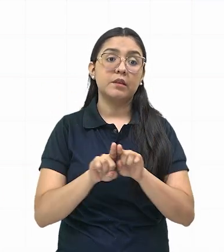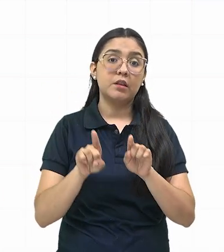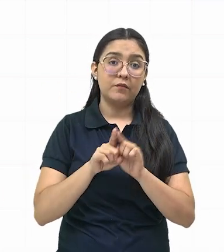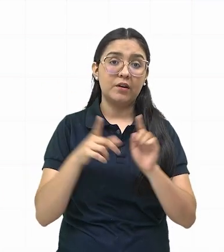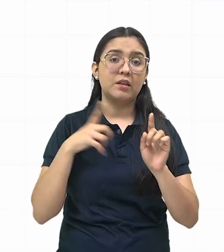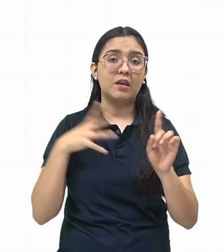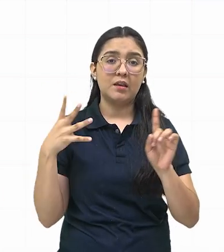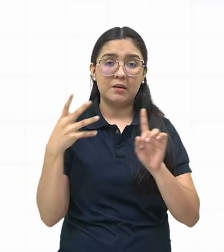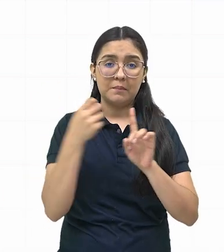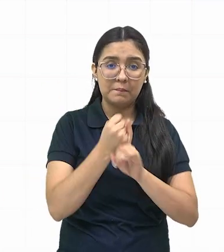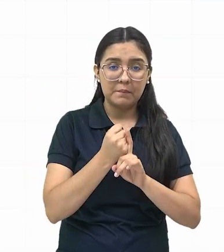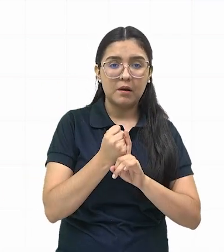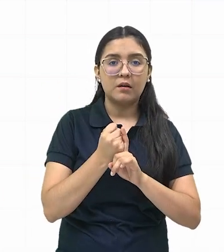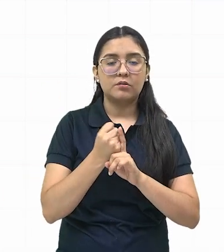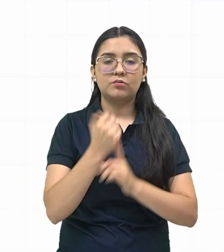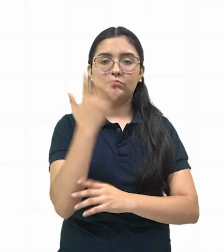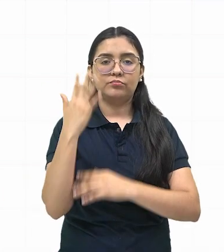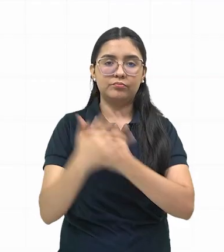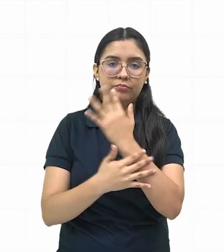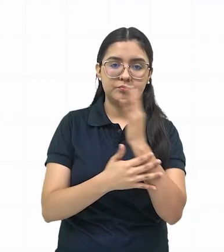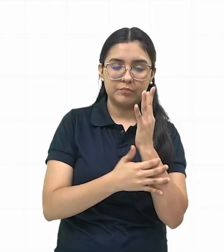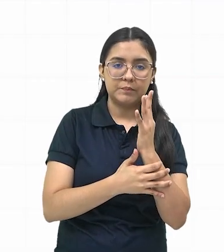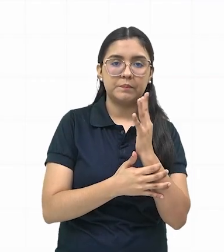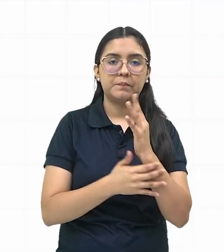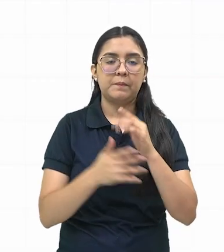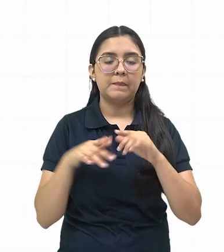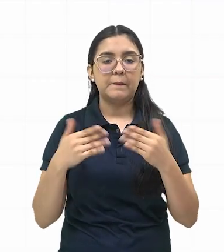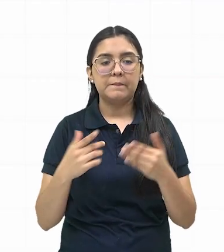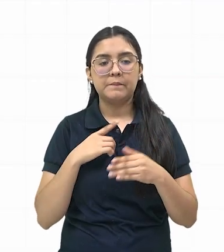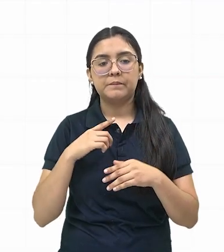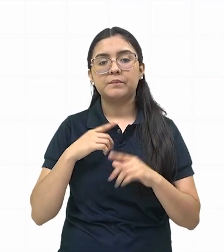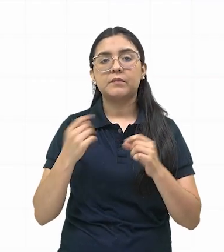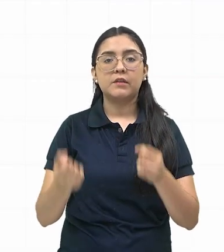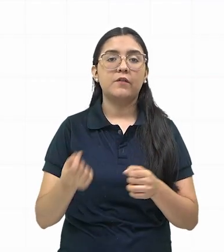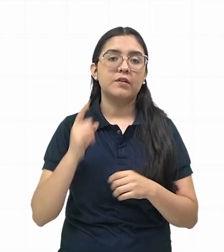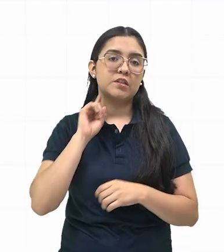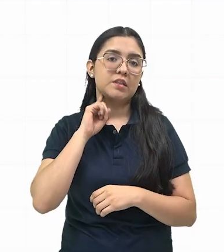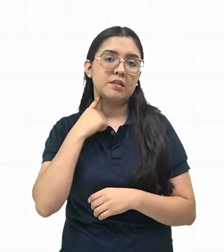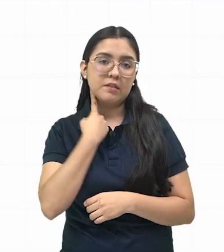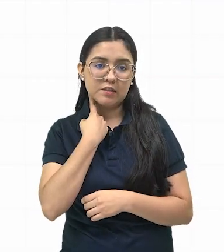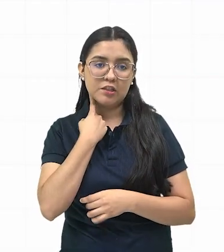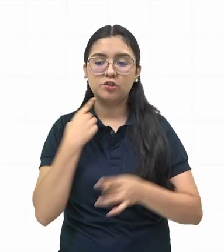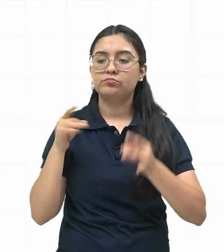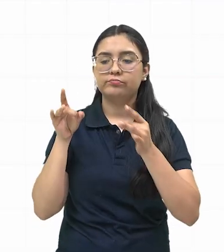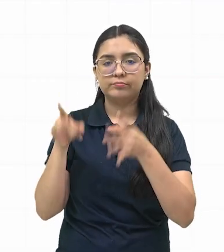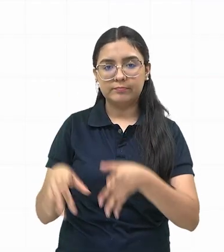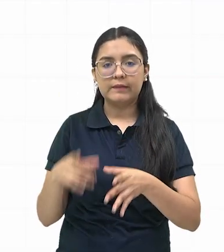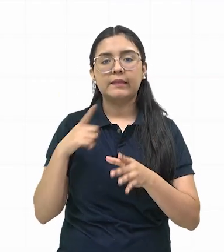impactos ambientais eu vou ocasionar. Quanto mais eu consumo, mais lixo eu vou gerar, e isso,